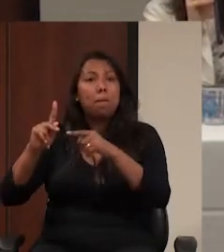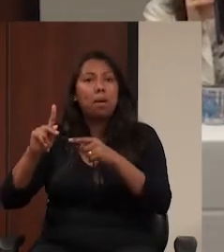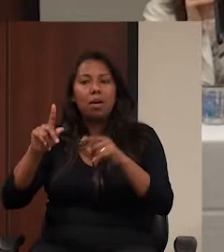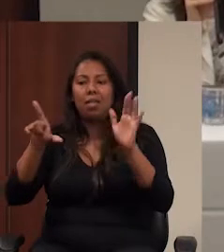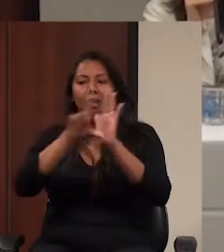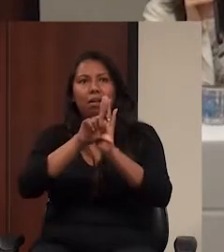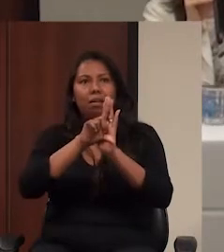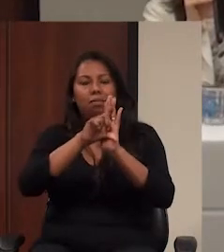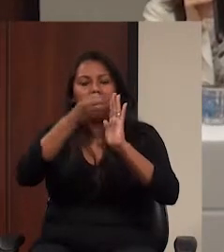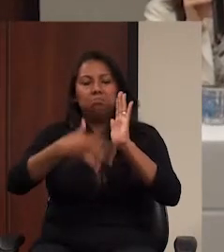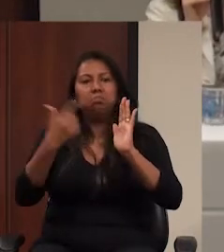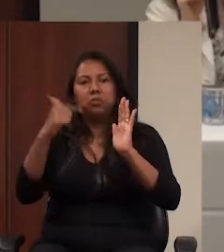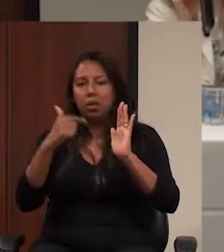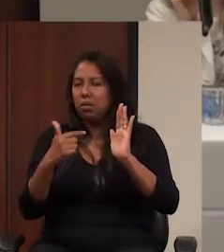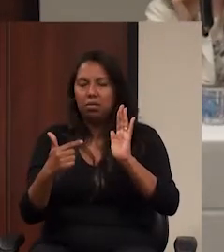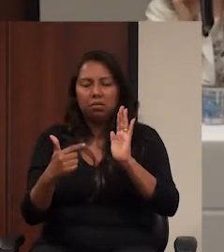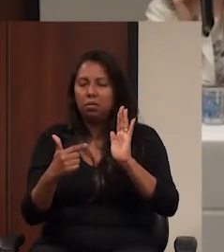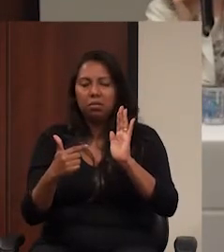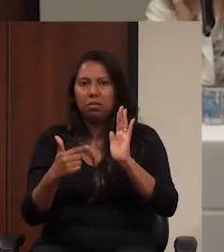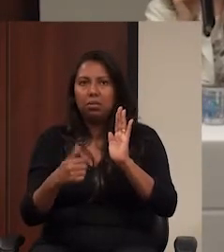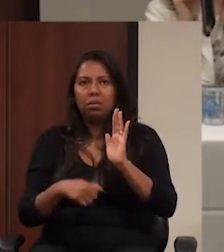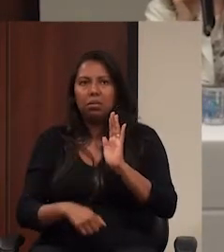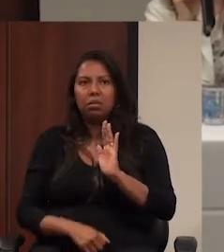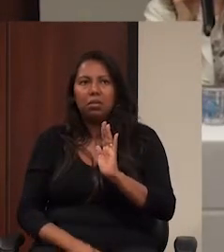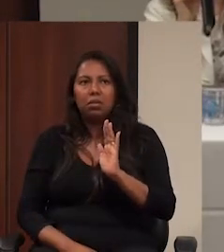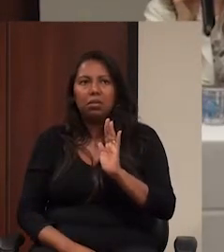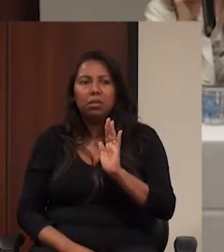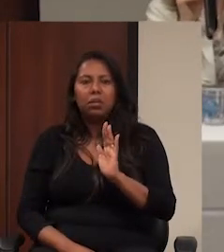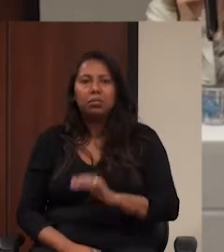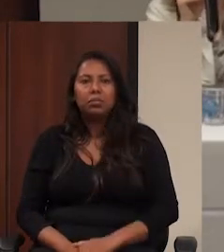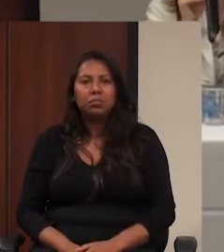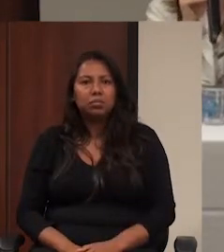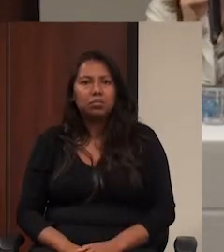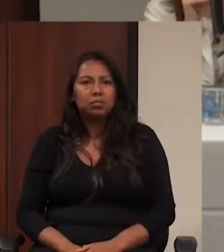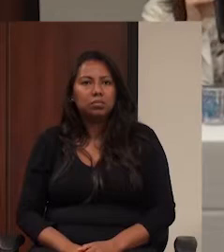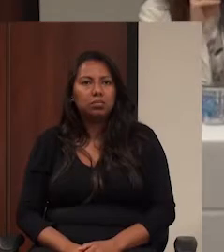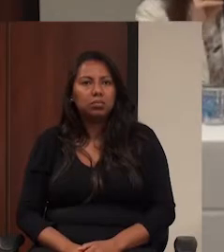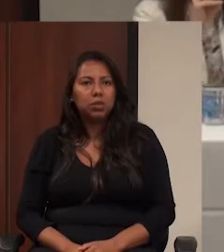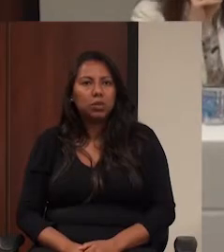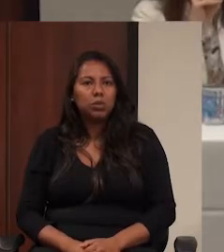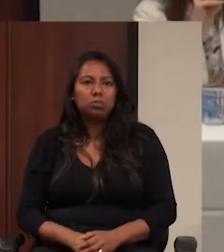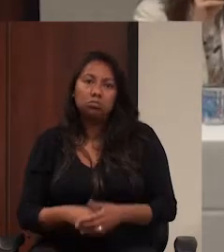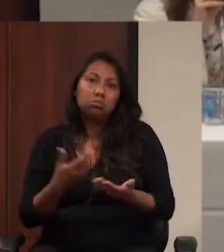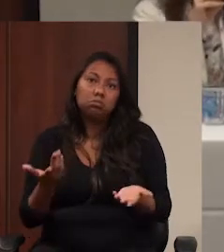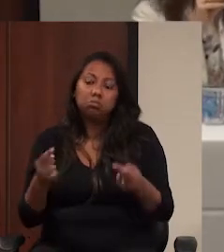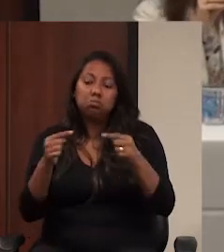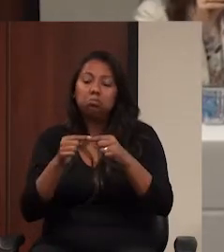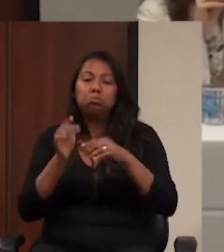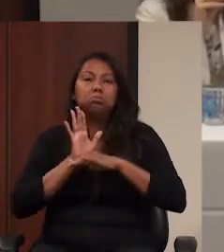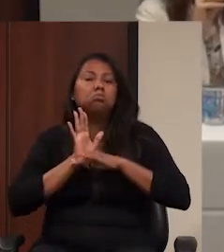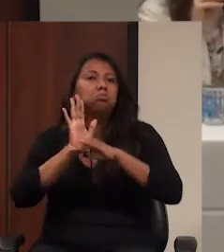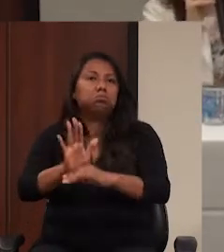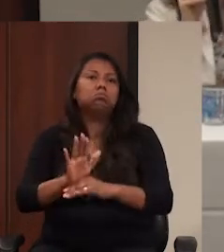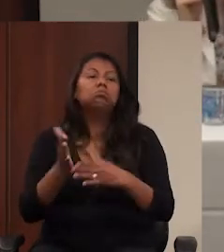lei, né? Não é uma figura criada dentro do sistema jurídico, é um apoio